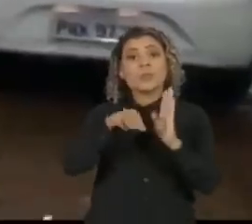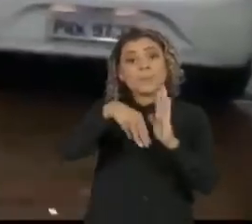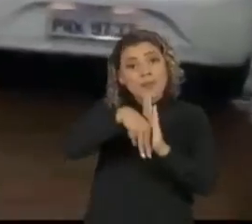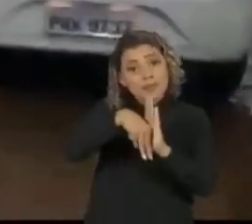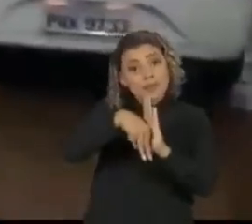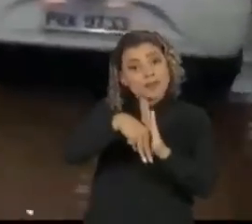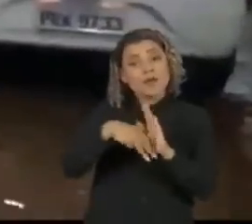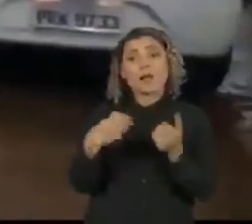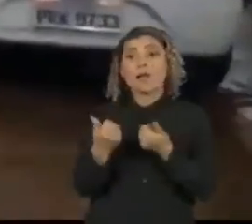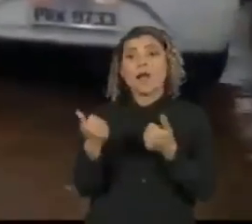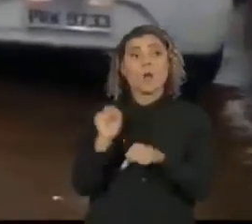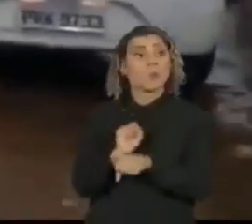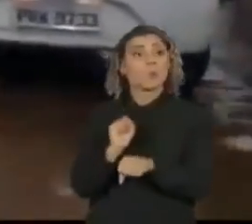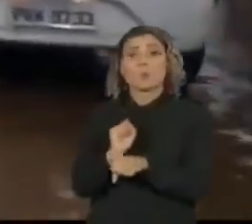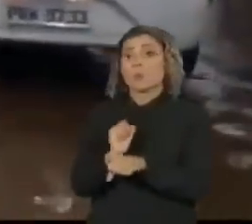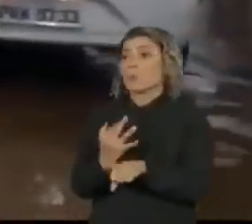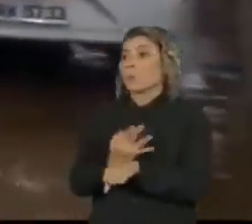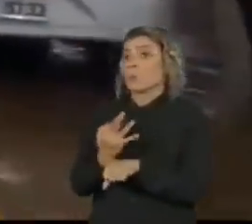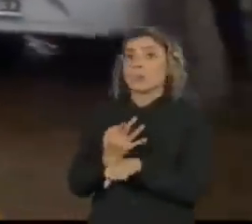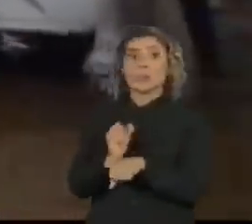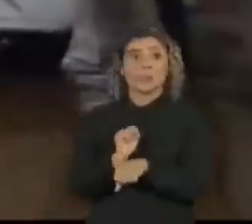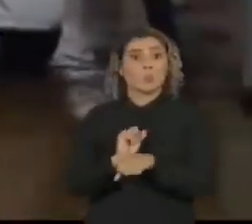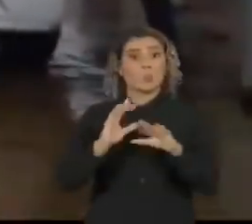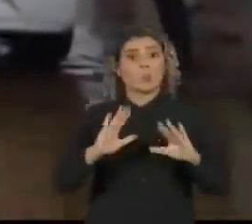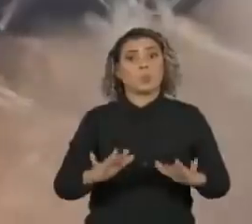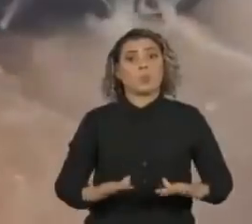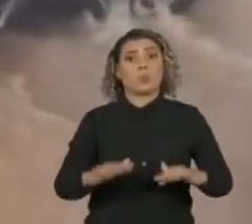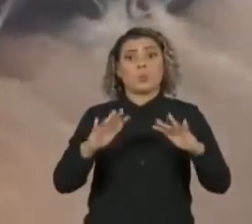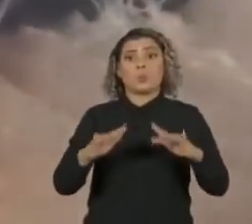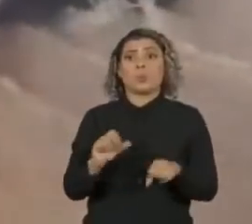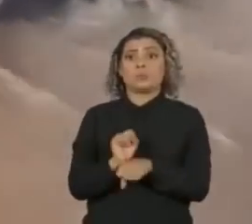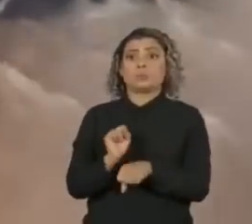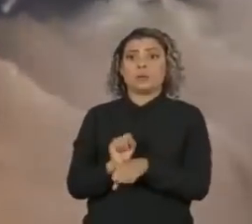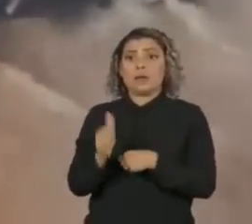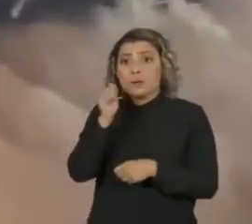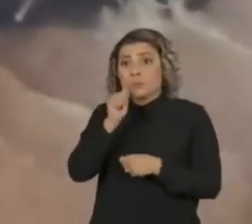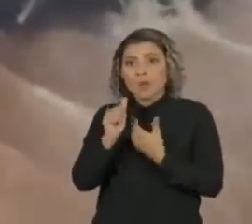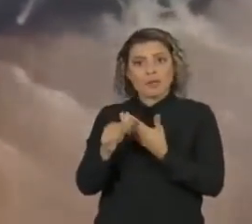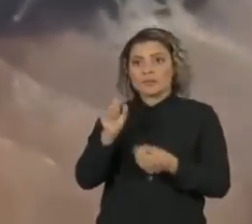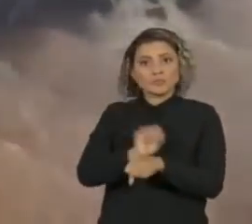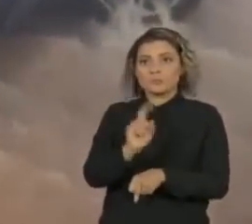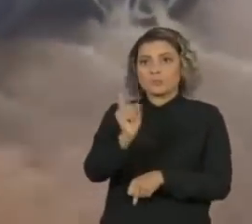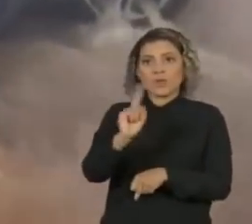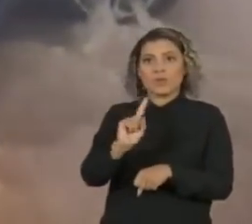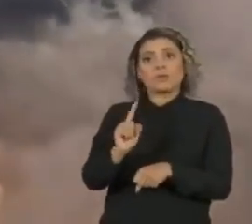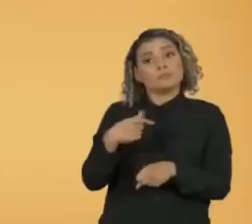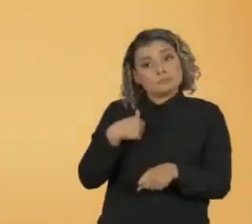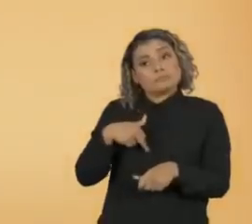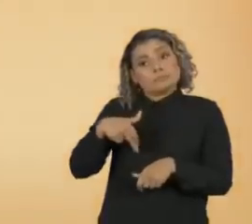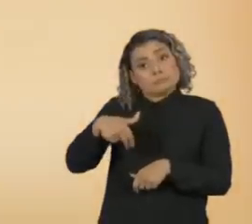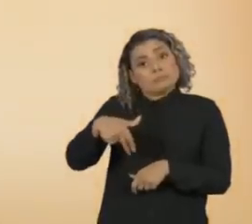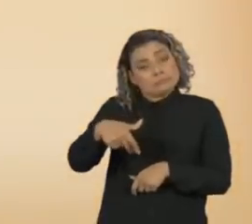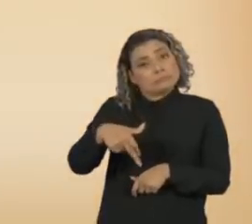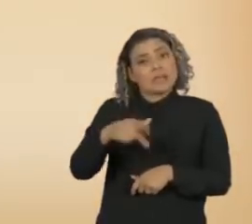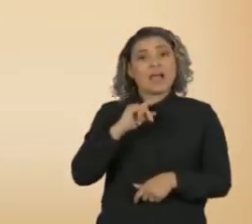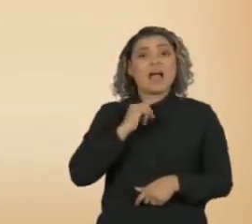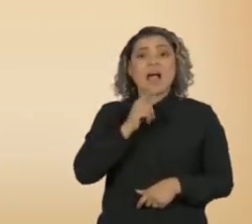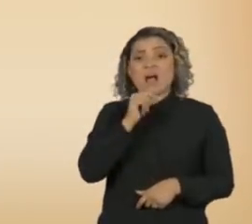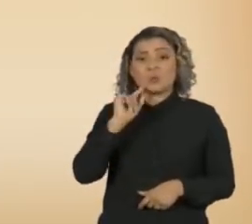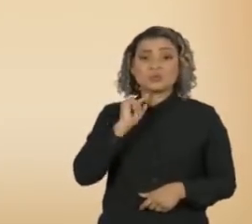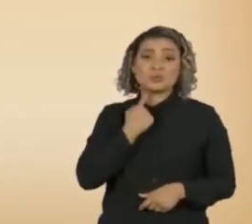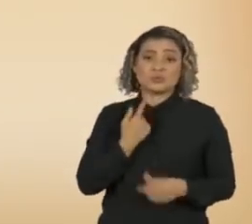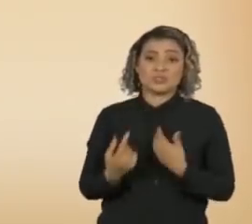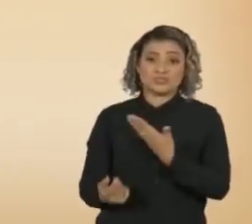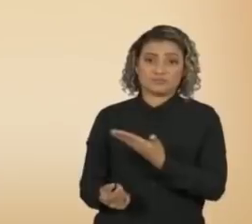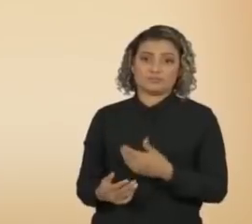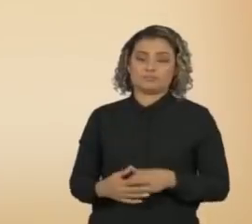carros, passageiros e funcionários esperavam as águas baixarem. Essa mulher não esperou e entrou na água suja. O interior de São Paulo